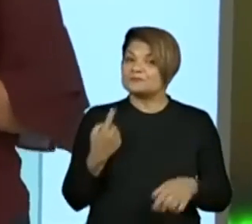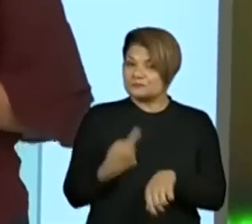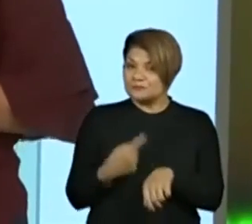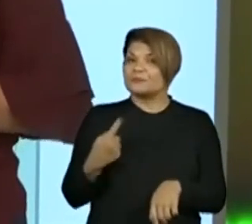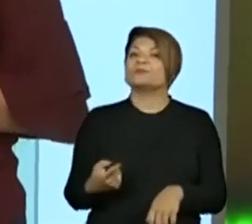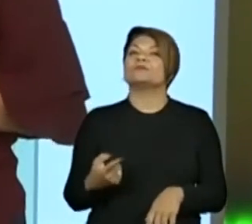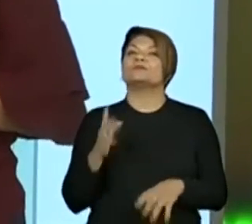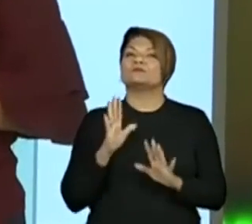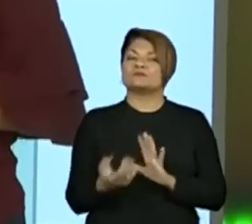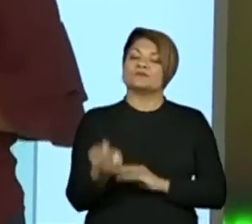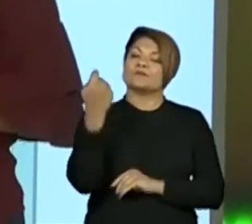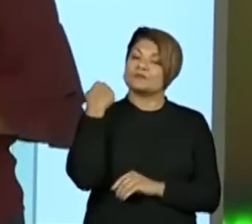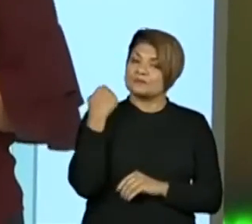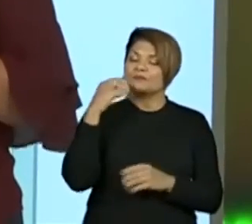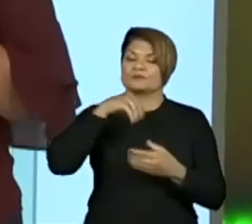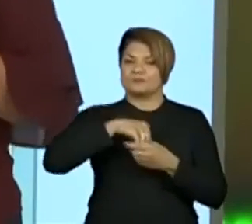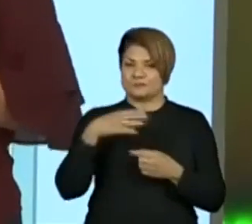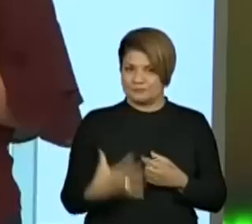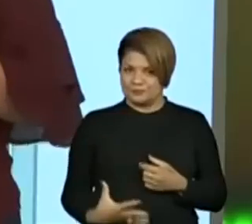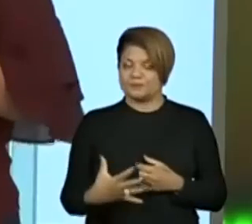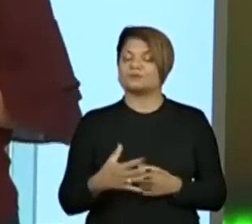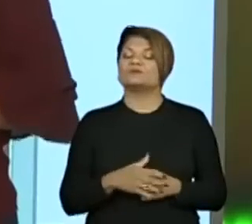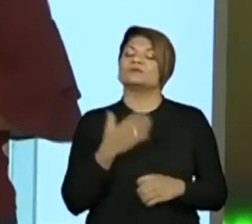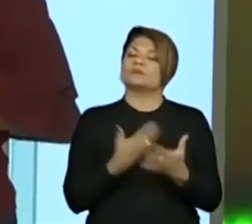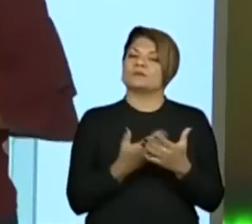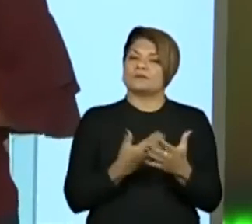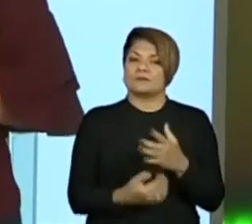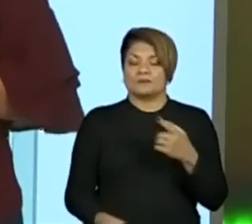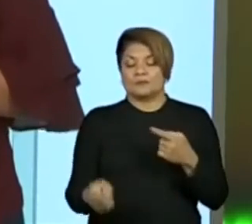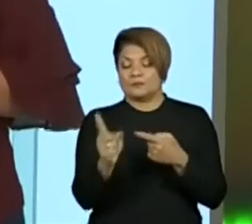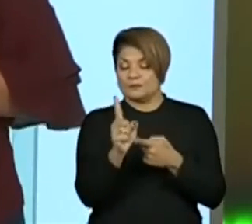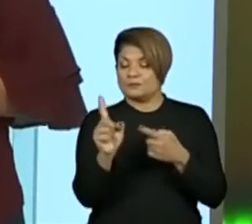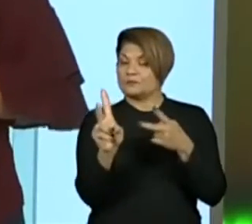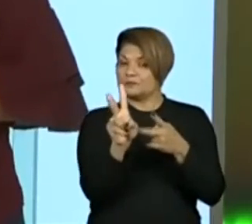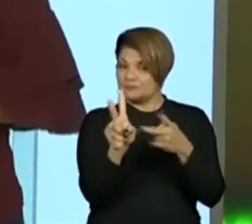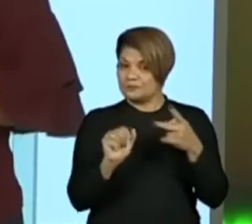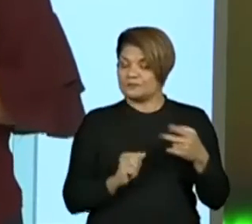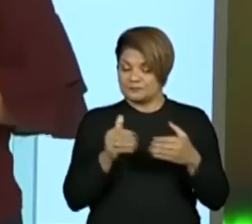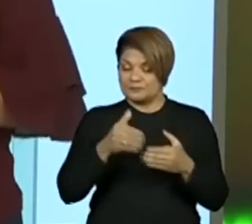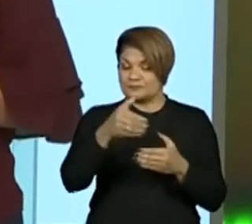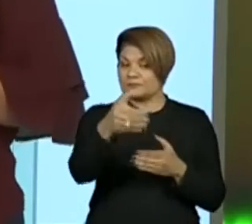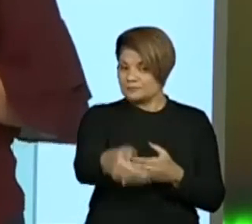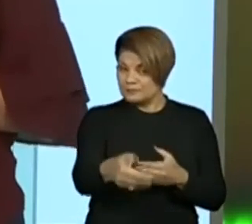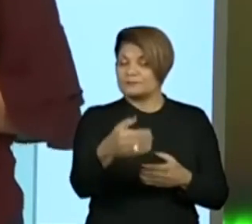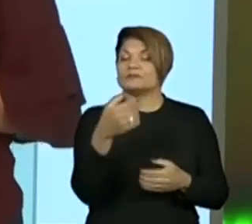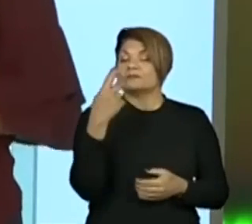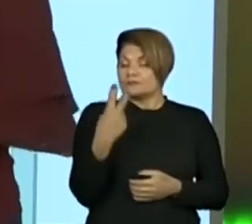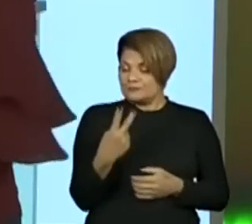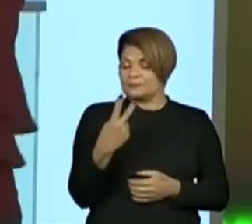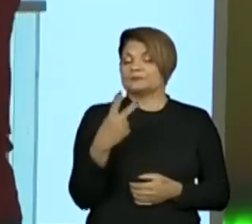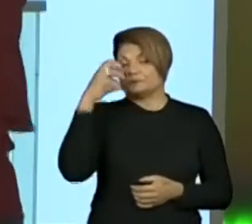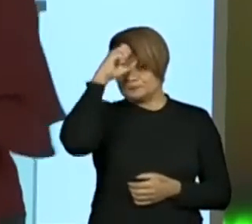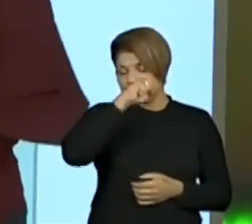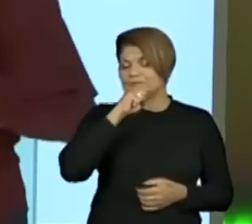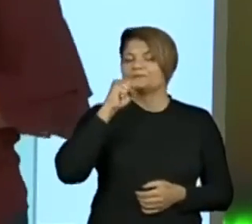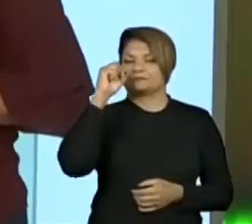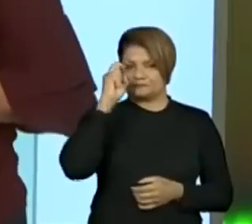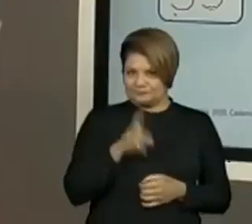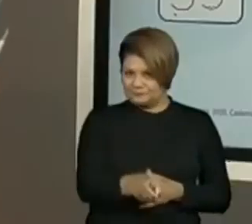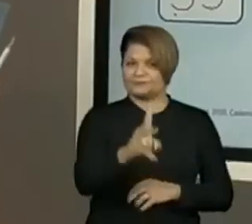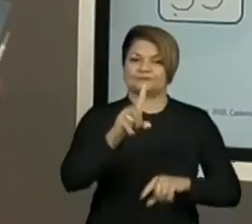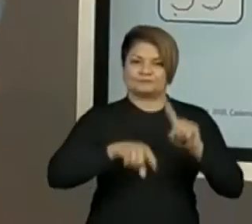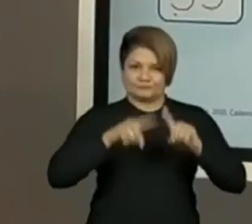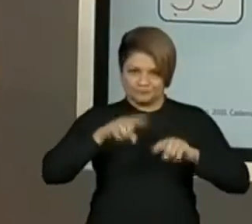conteúdos, lembrando que nós estamos trabalhando com a aula 1 e 2 da sequência 2 do material Aprender Sempre. Boa aula,